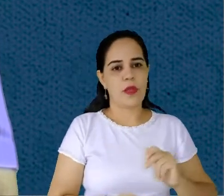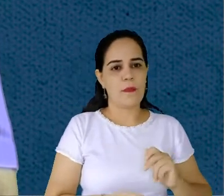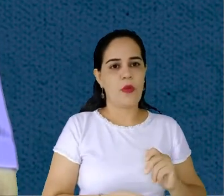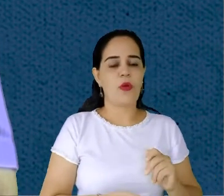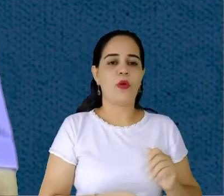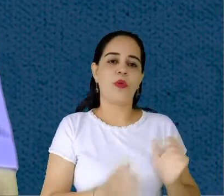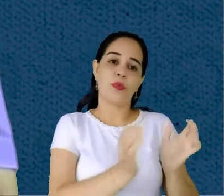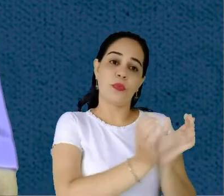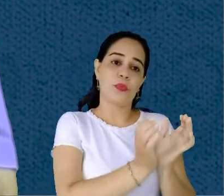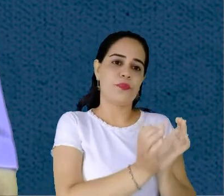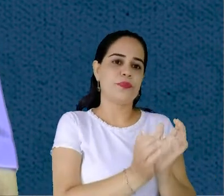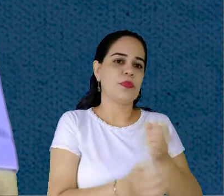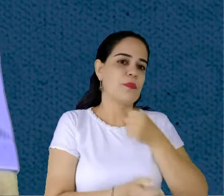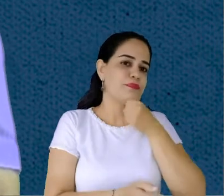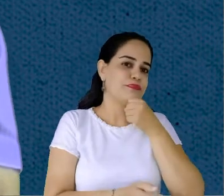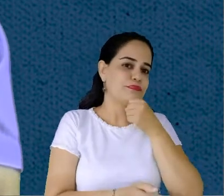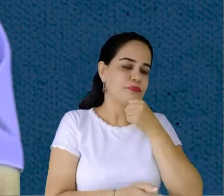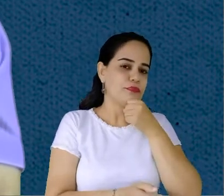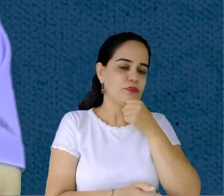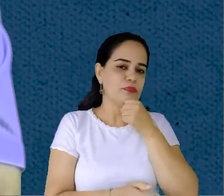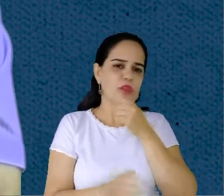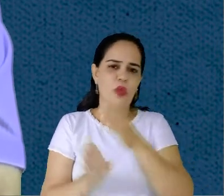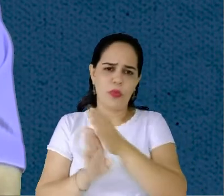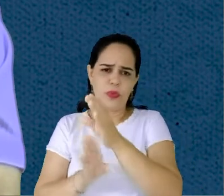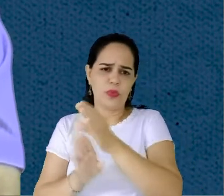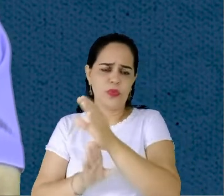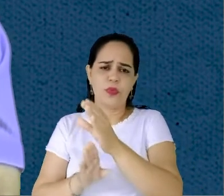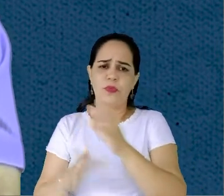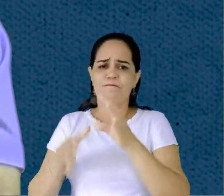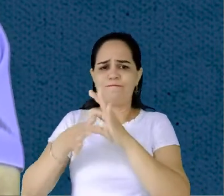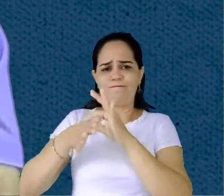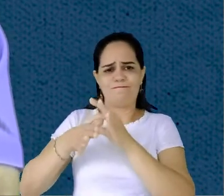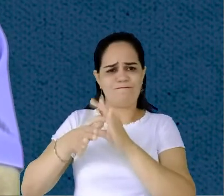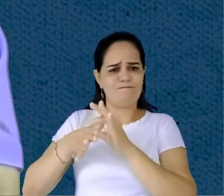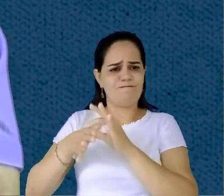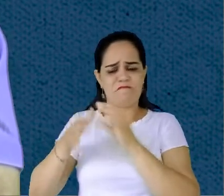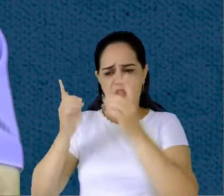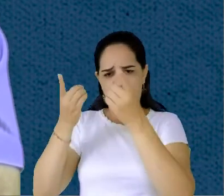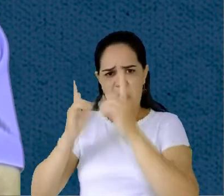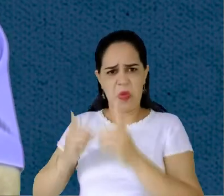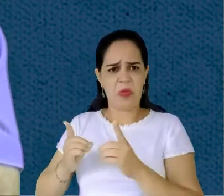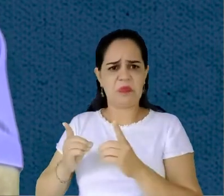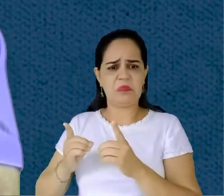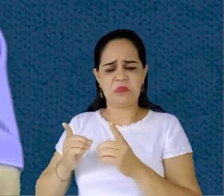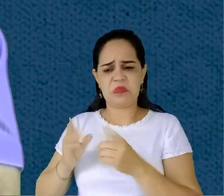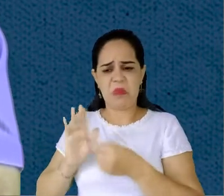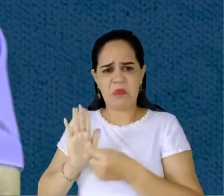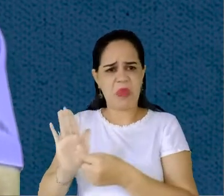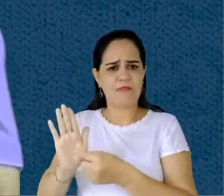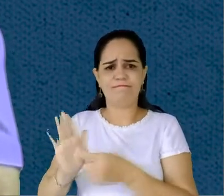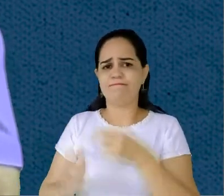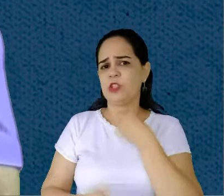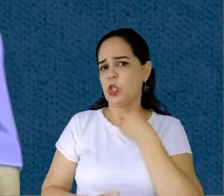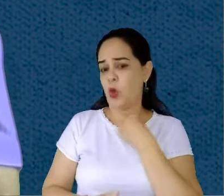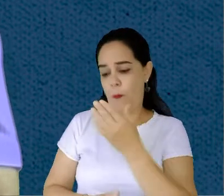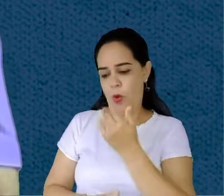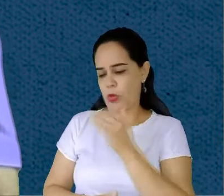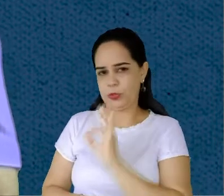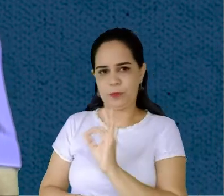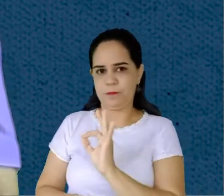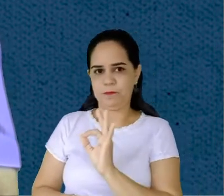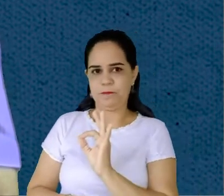os apóstolos determinaram que não comessem carnes imoladas aos ídolos, aos pagãos, ídolos